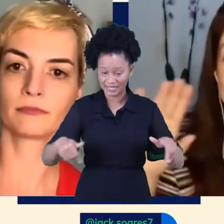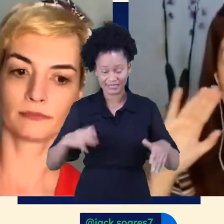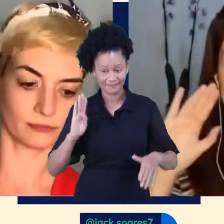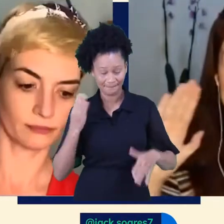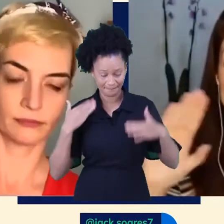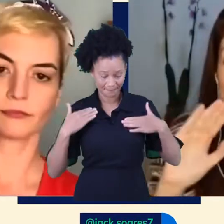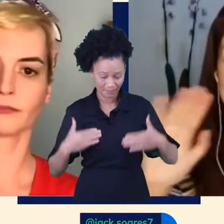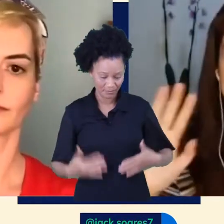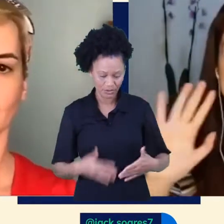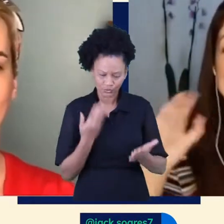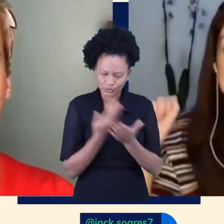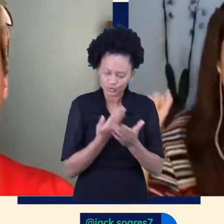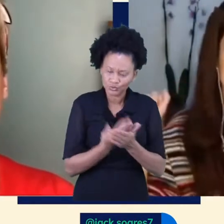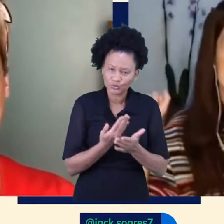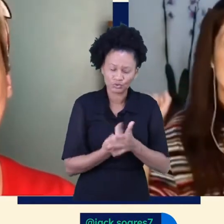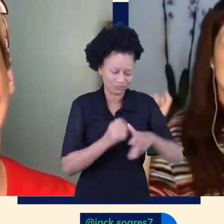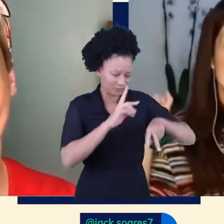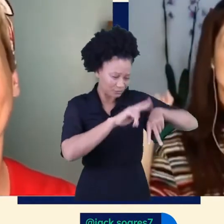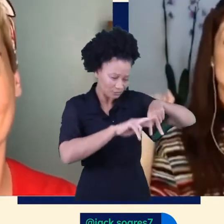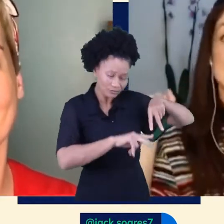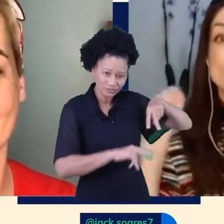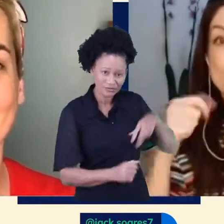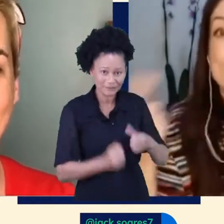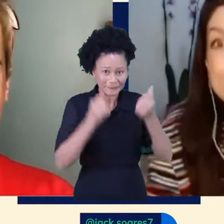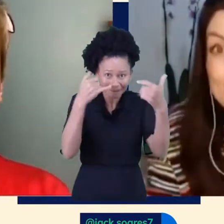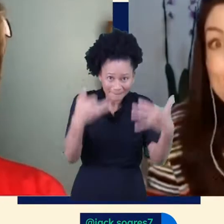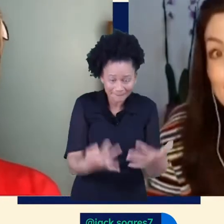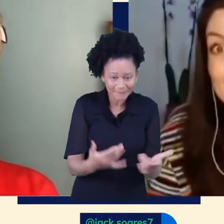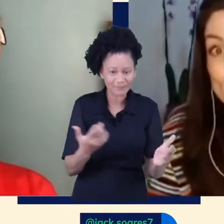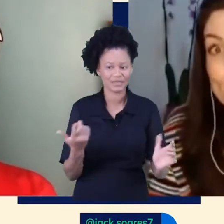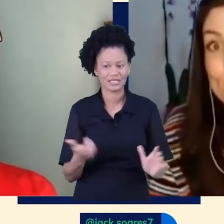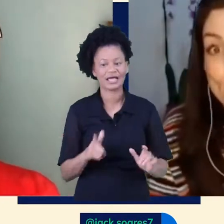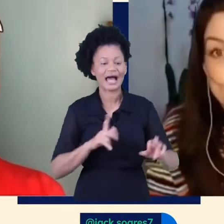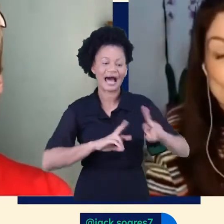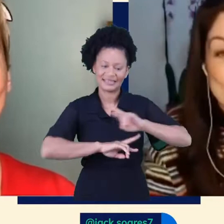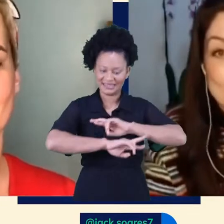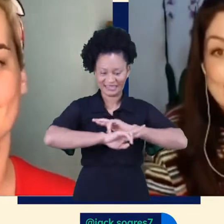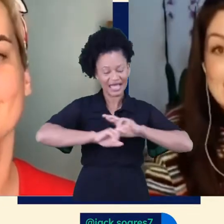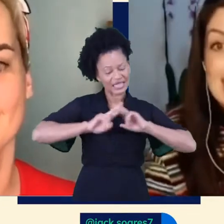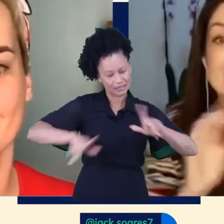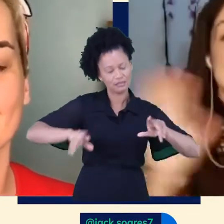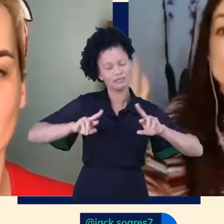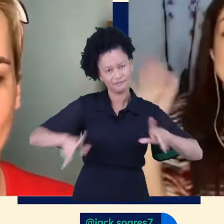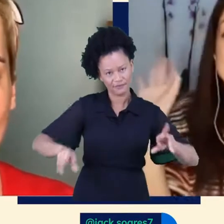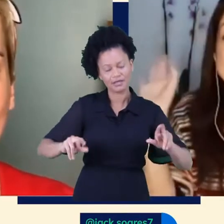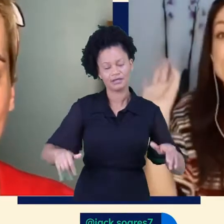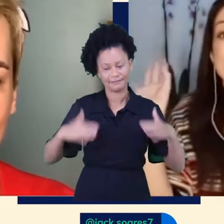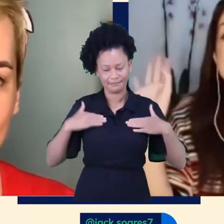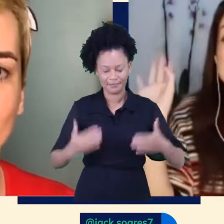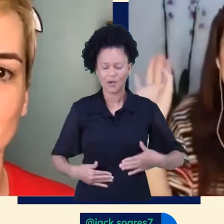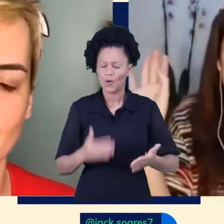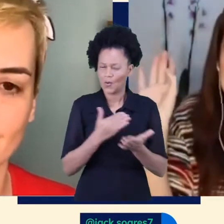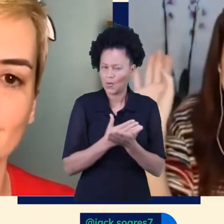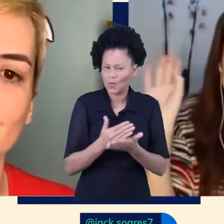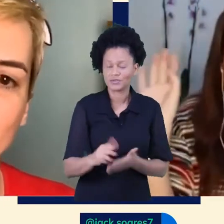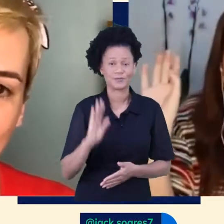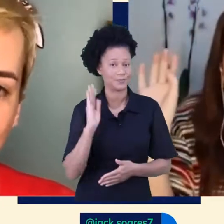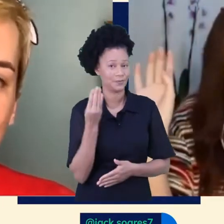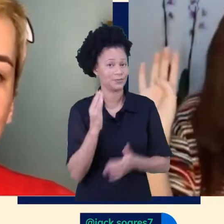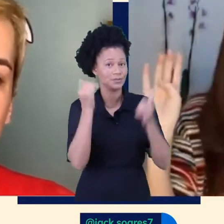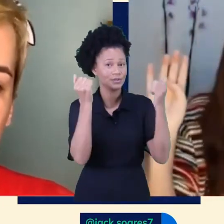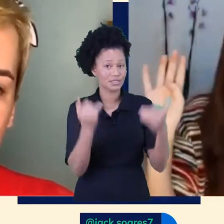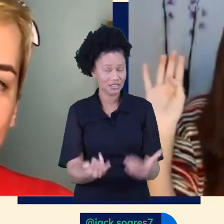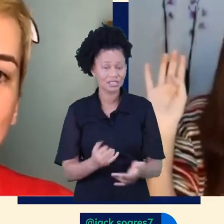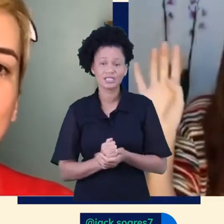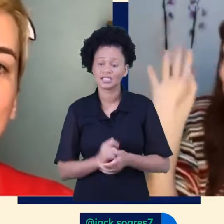está dizendo que não existe diferença biológica. Inclusive, a gente começou falando sobre biologia. E as diferenças são maravilhosas, gente, tá?